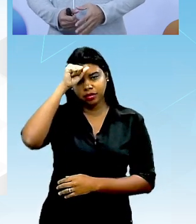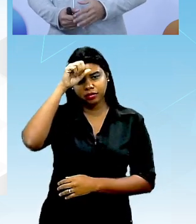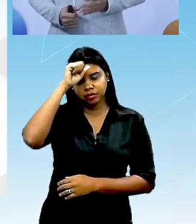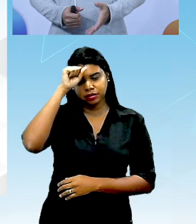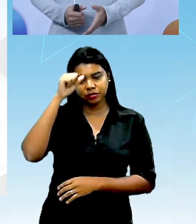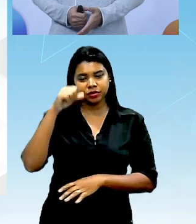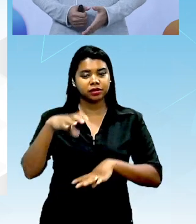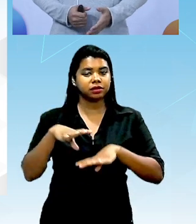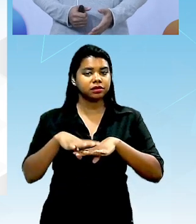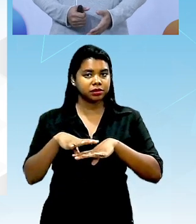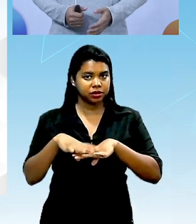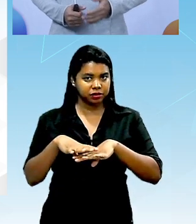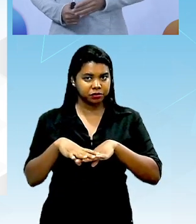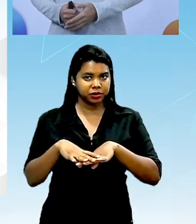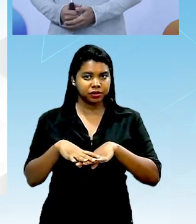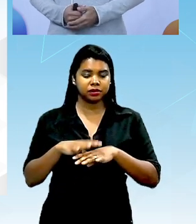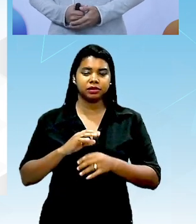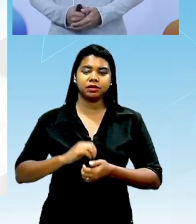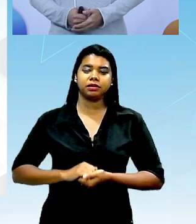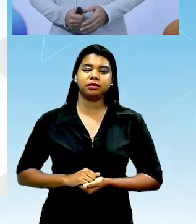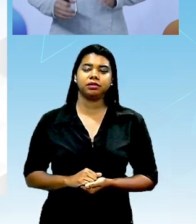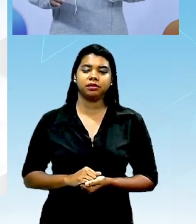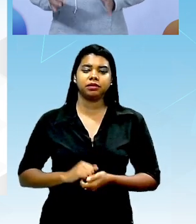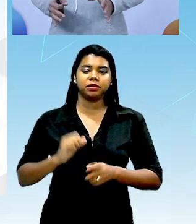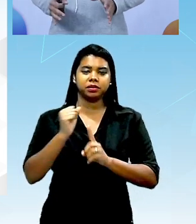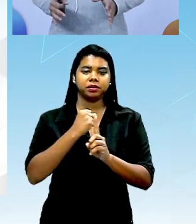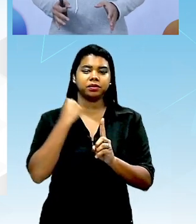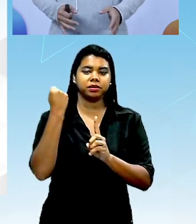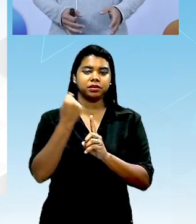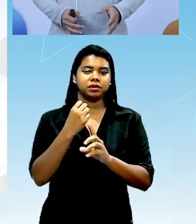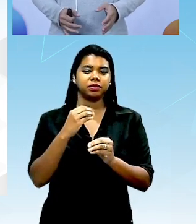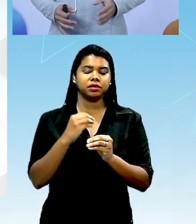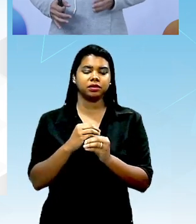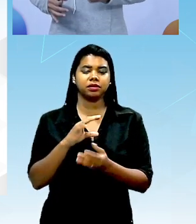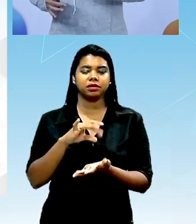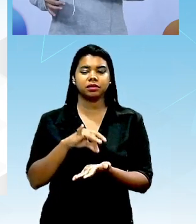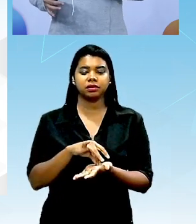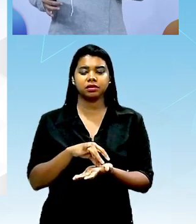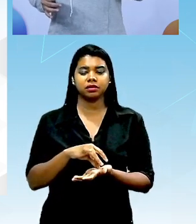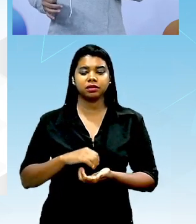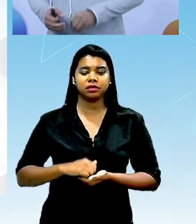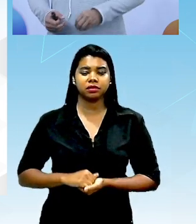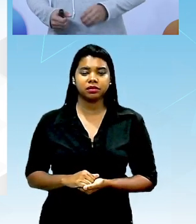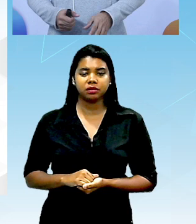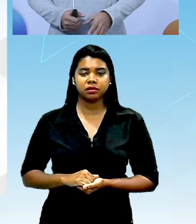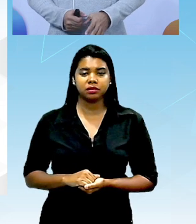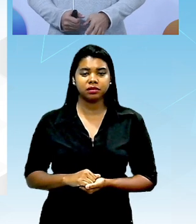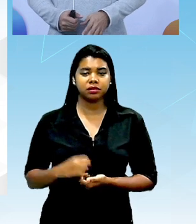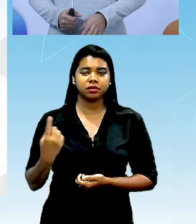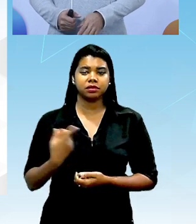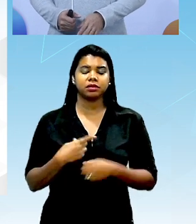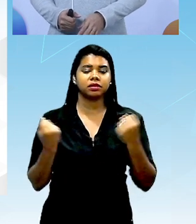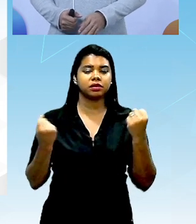de matemática ou modelo dela no meio social. Então fica ligado aí porque nós sempre que